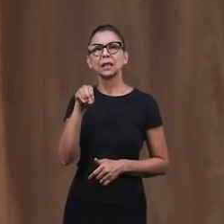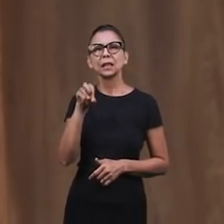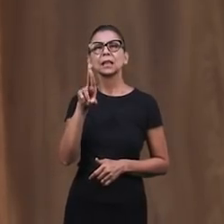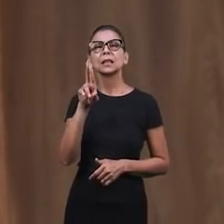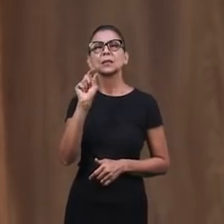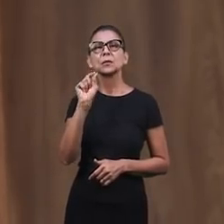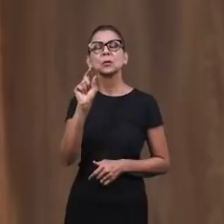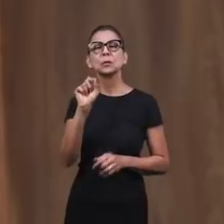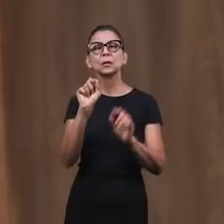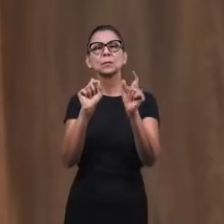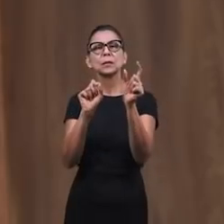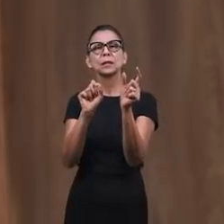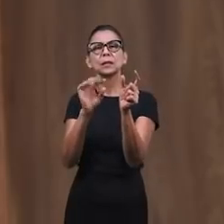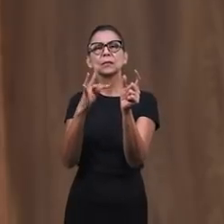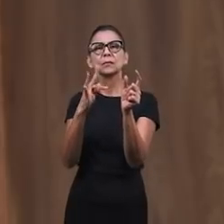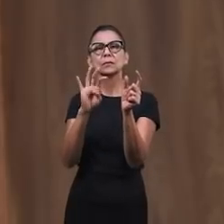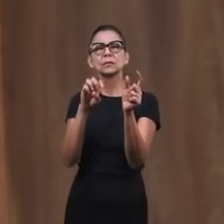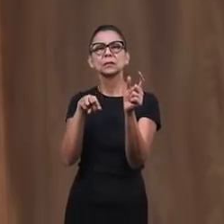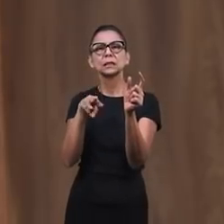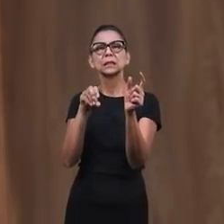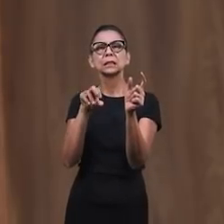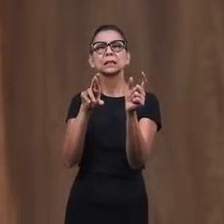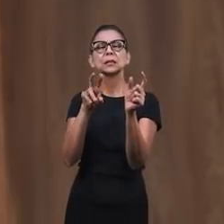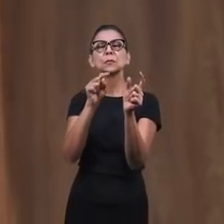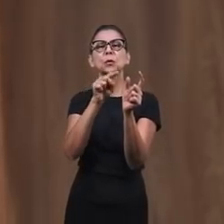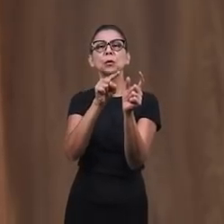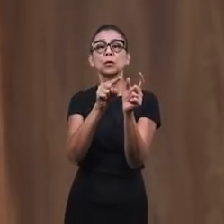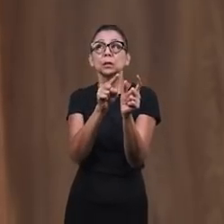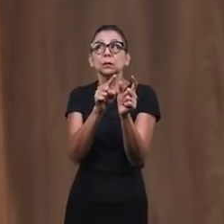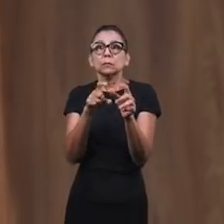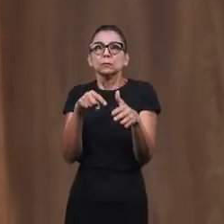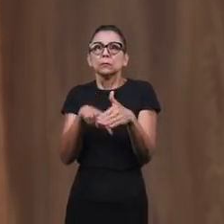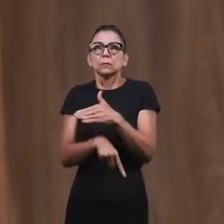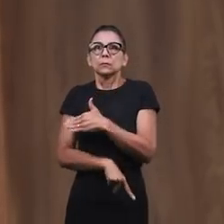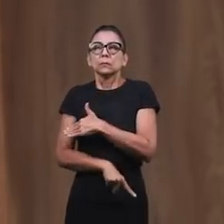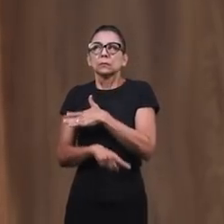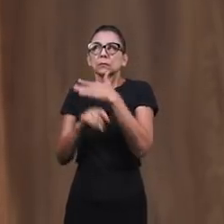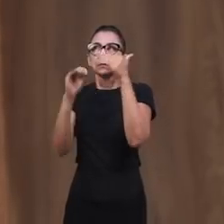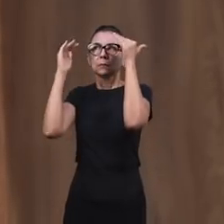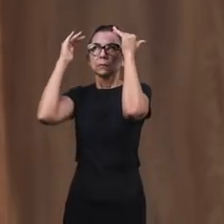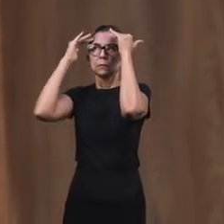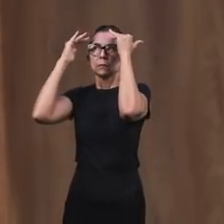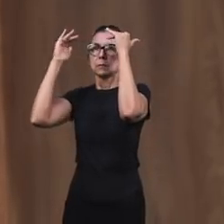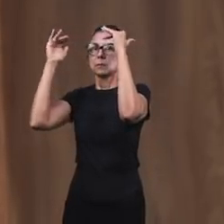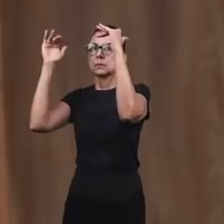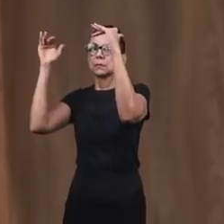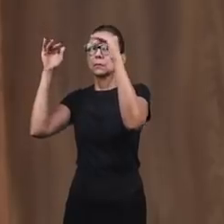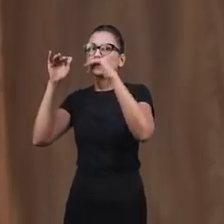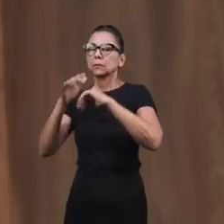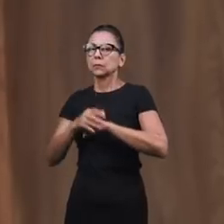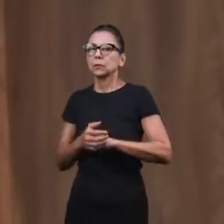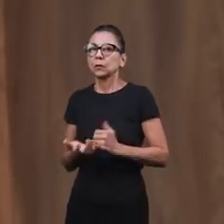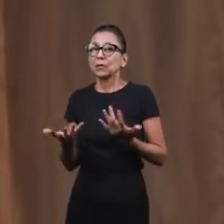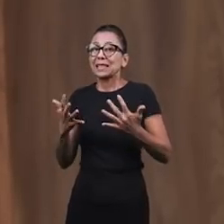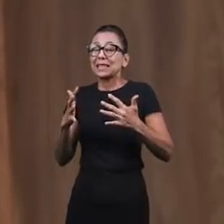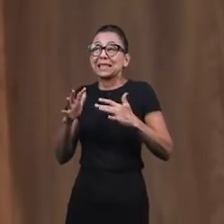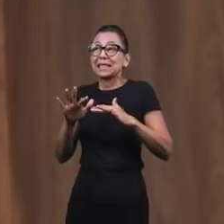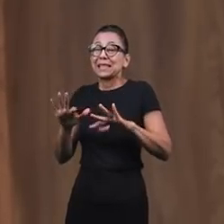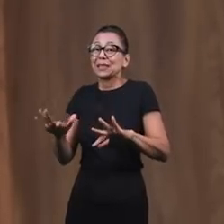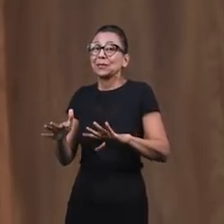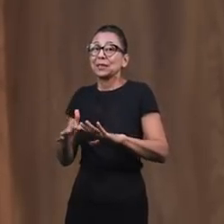temer a Deus? O temor é você ter um profundo respeito ao Senhor. É você não